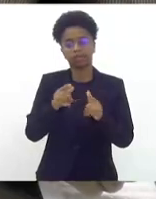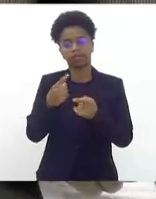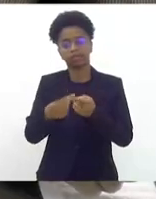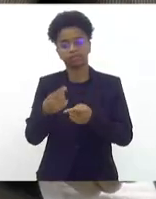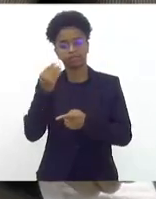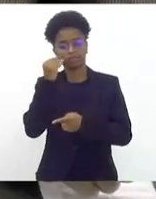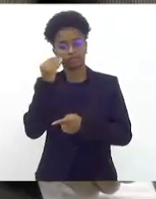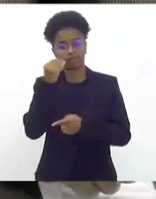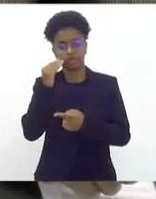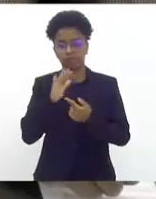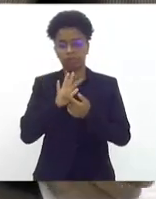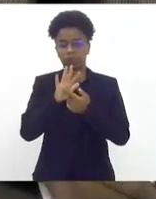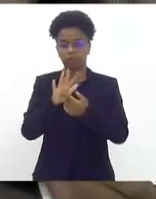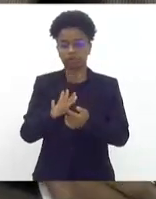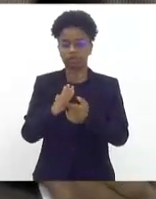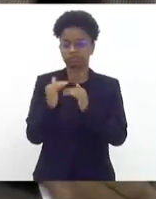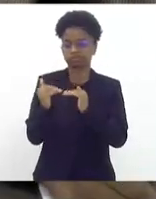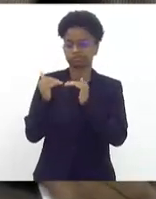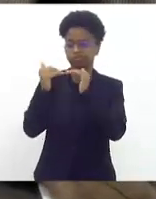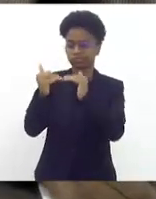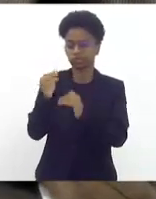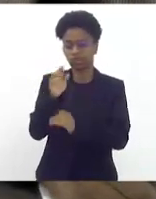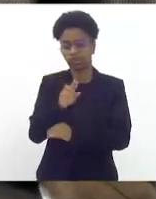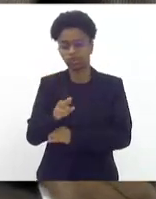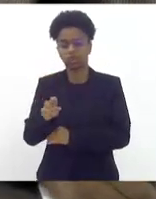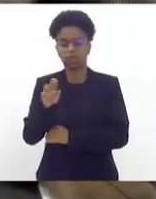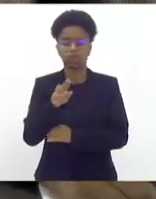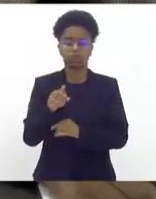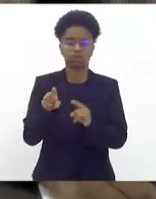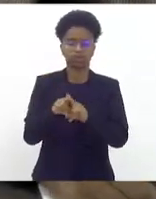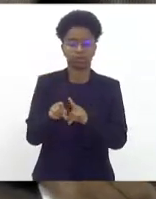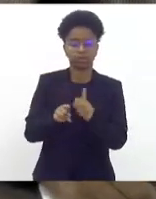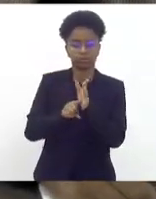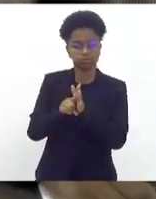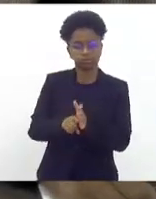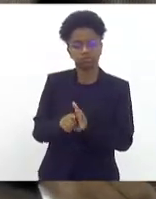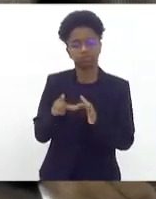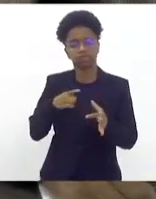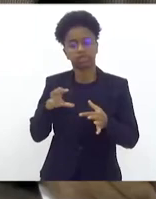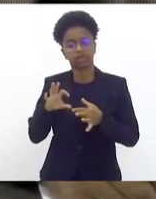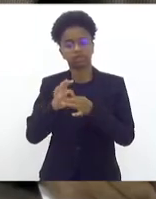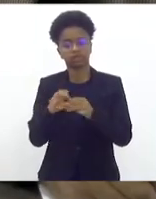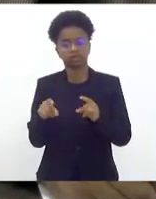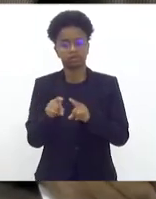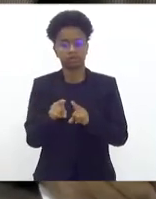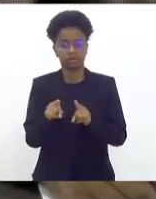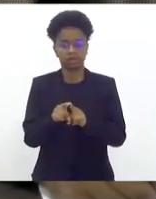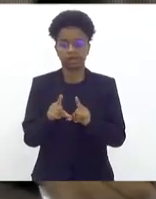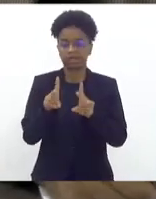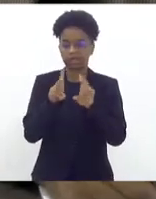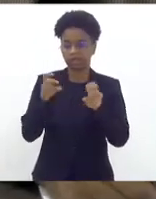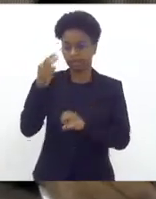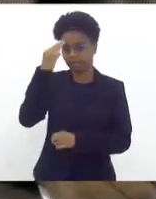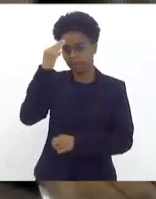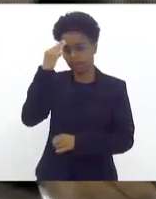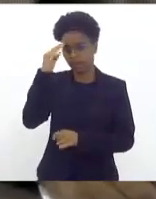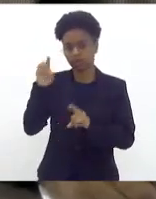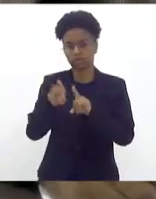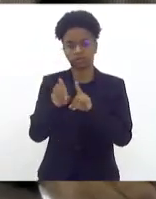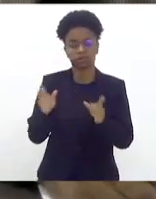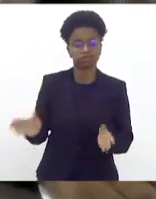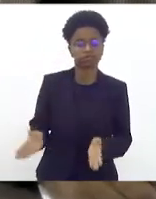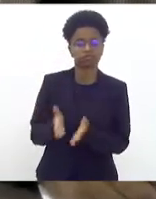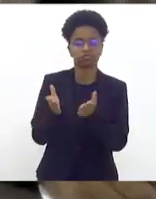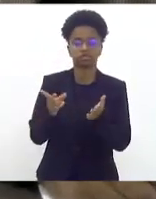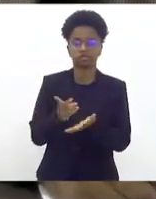maior protagonismo, maior consulta. E isso está ligado também a uma questão de memória, de estímulo